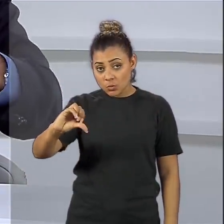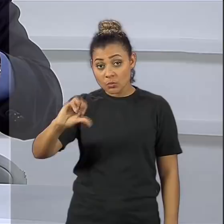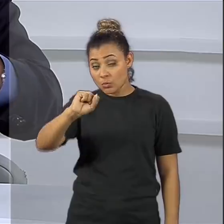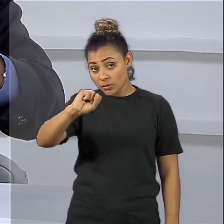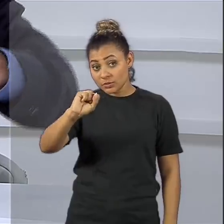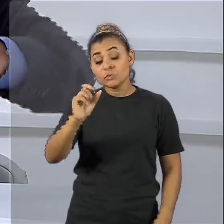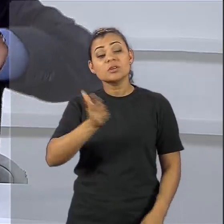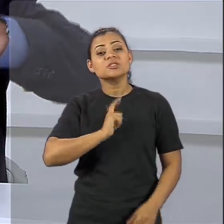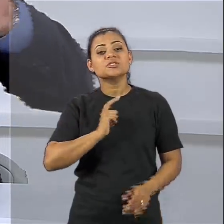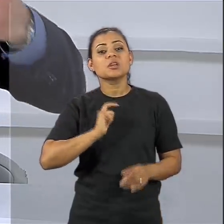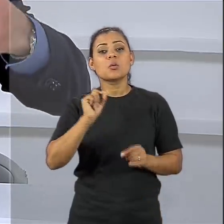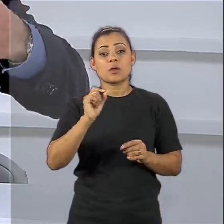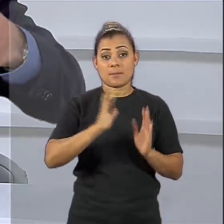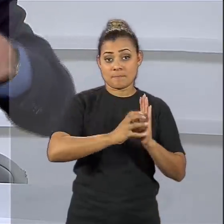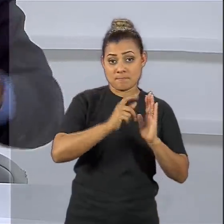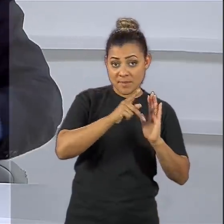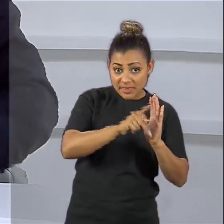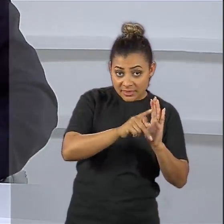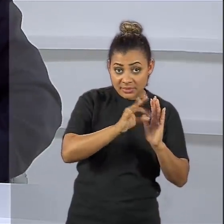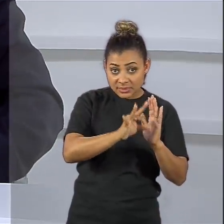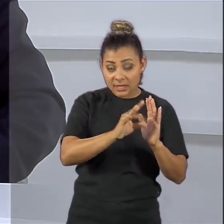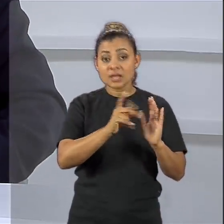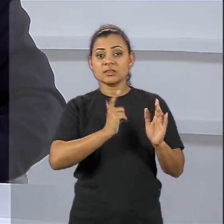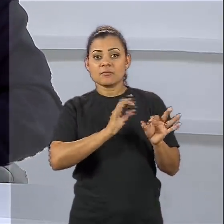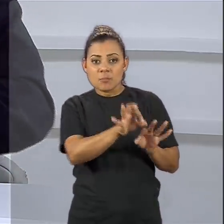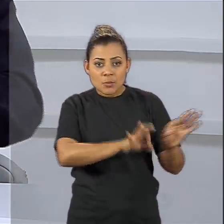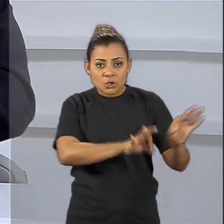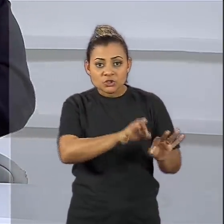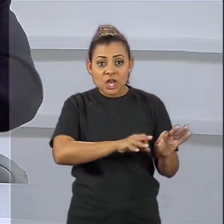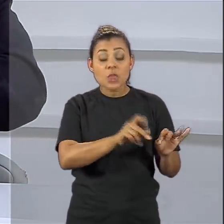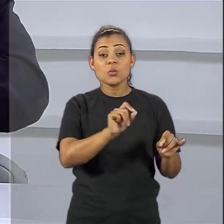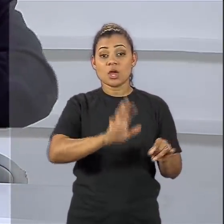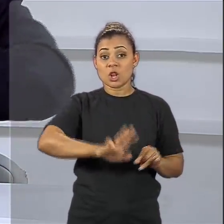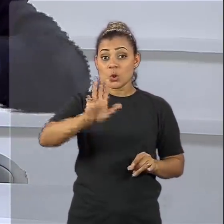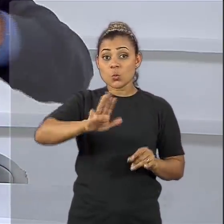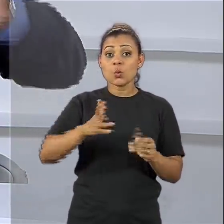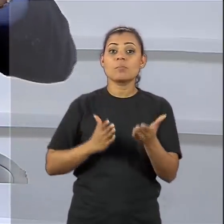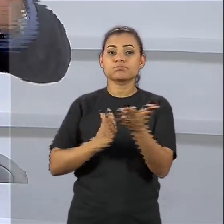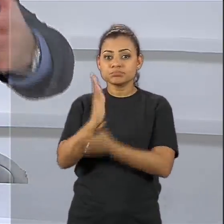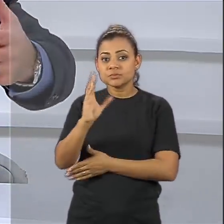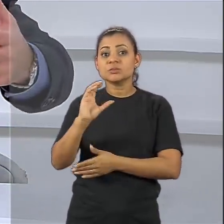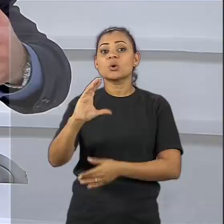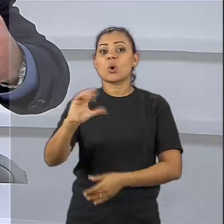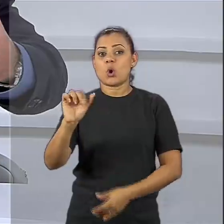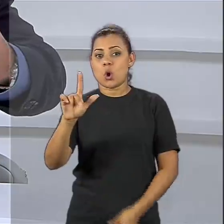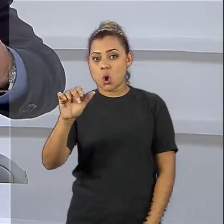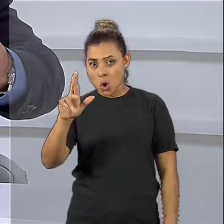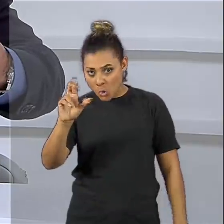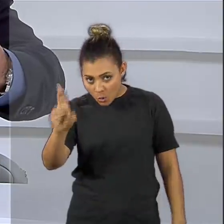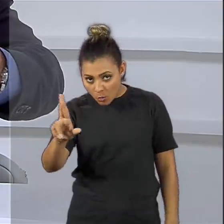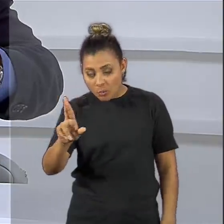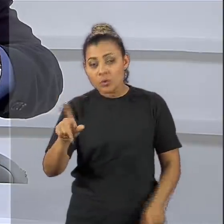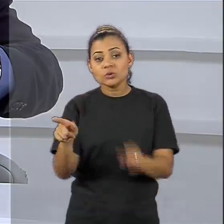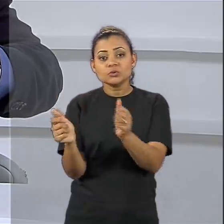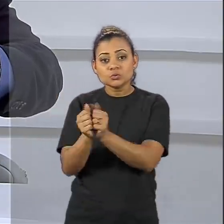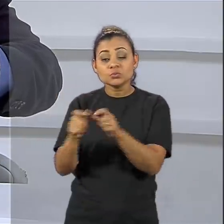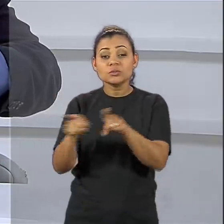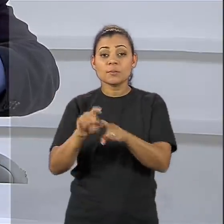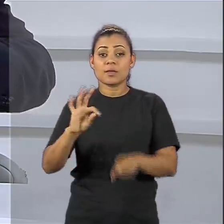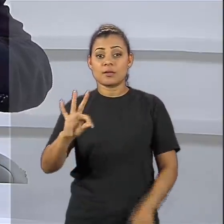não polarizam. Ali o PT se projeta com a ida do Lula para o segundo turno com o Collor e ganha força para poder disputar com o Fernando